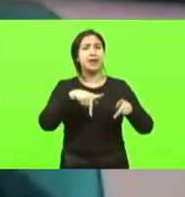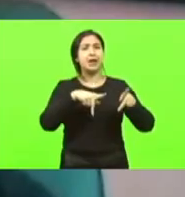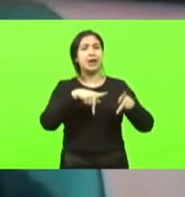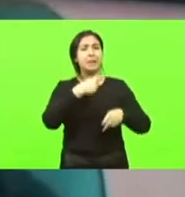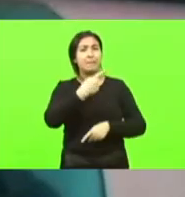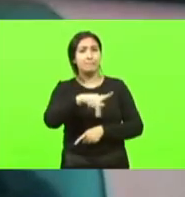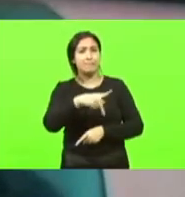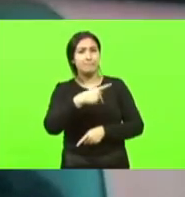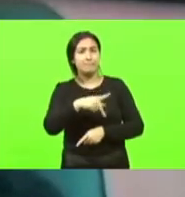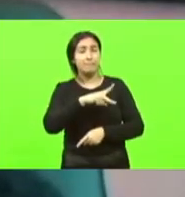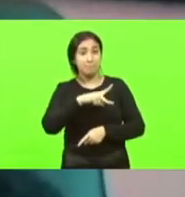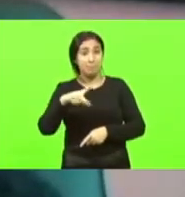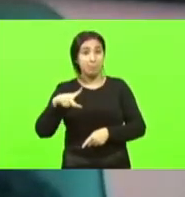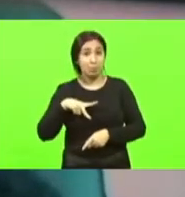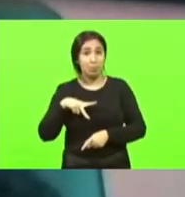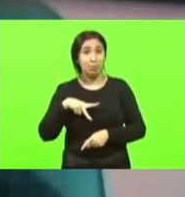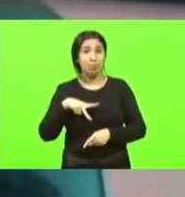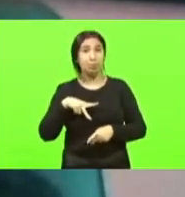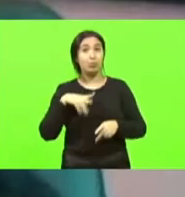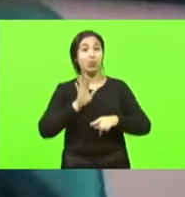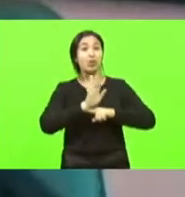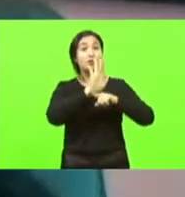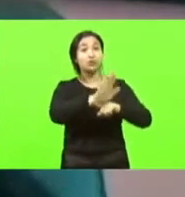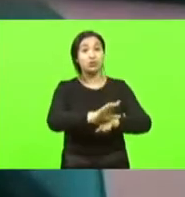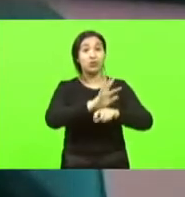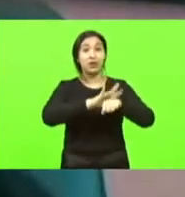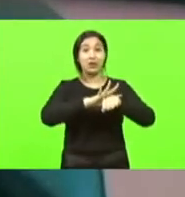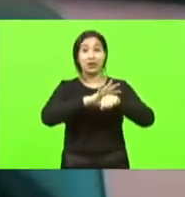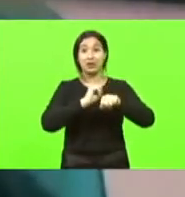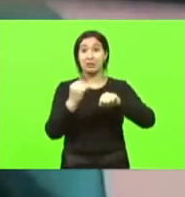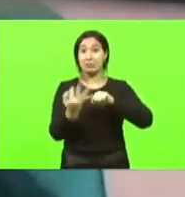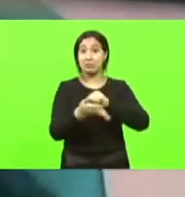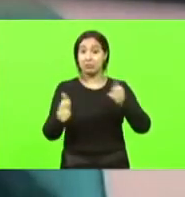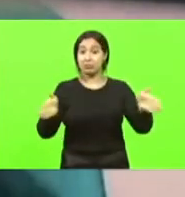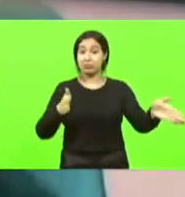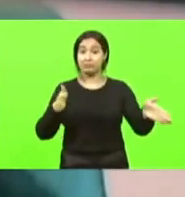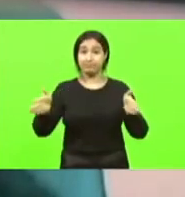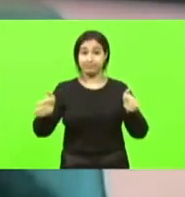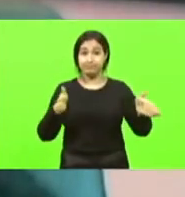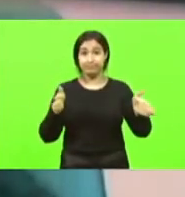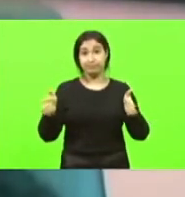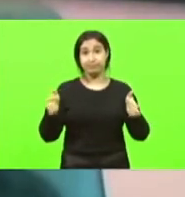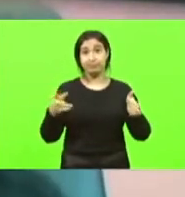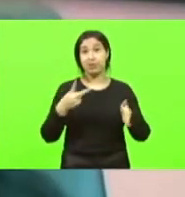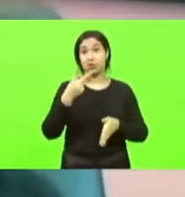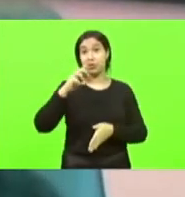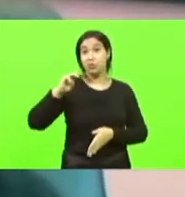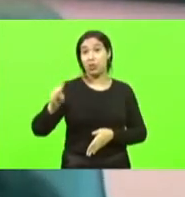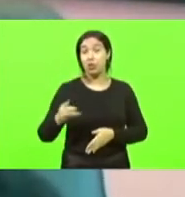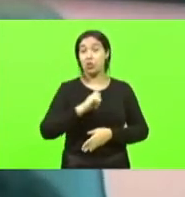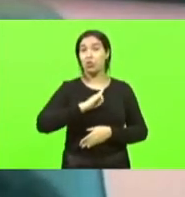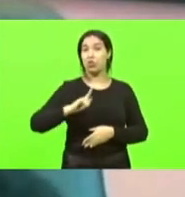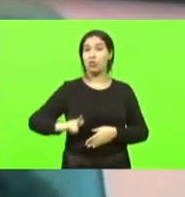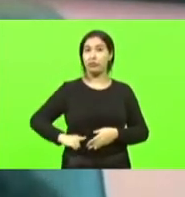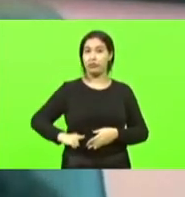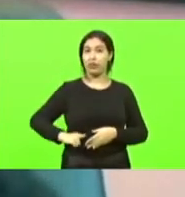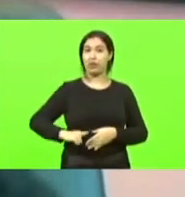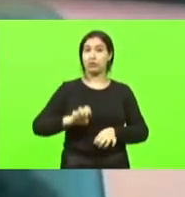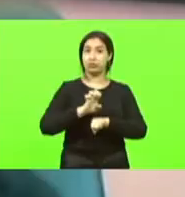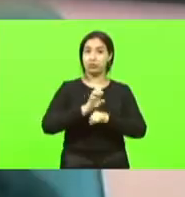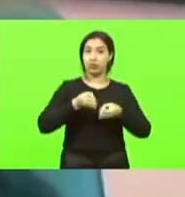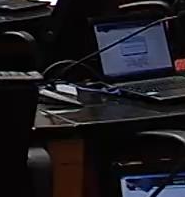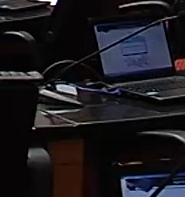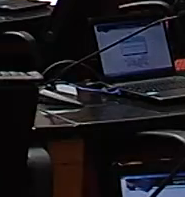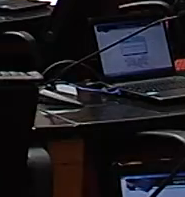Casa. Outra questão levantada por Luciane Carminati foi em relação a uma verba de 30 milhões de reais proveniente da Lei